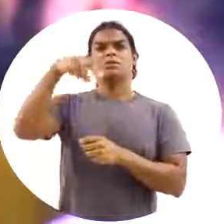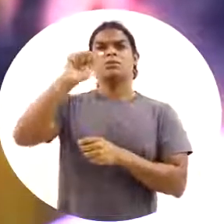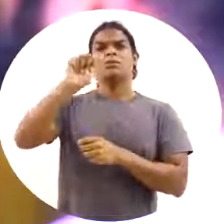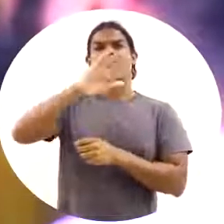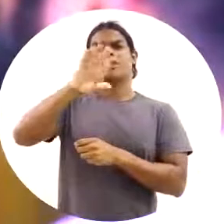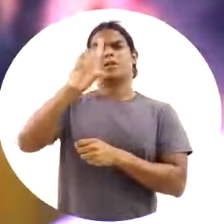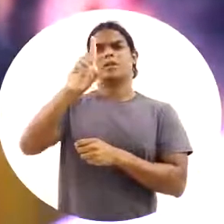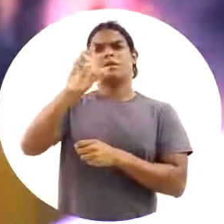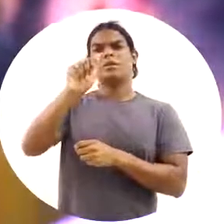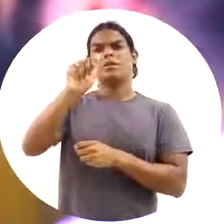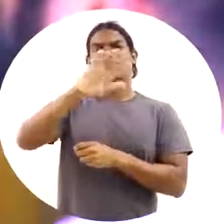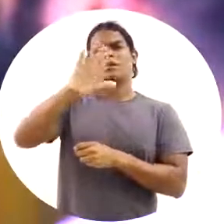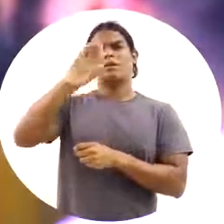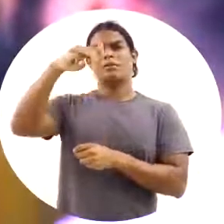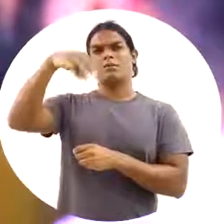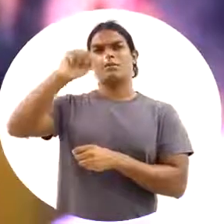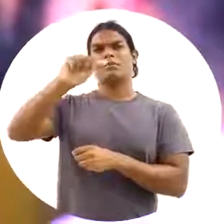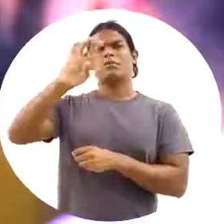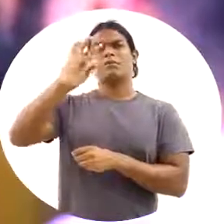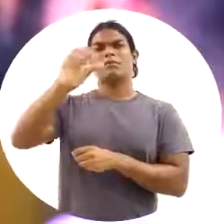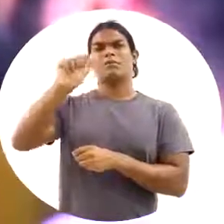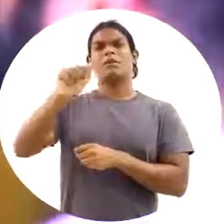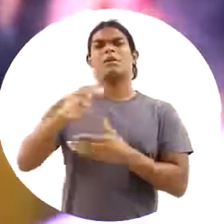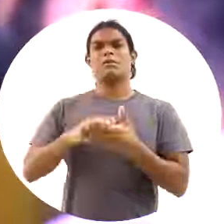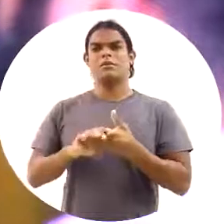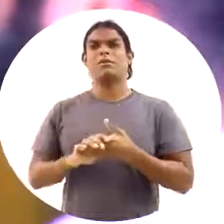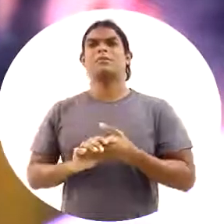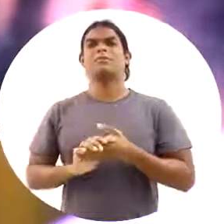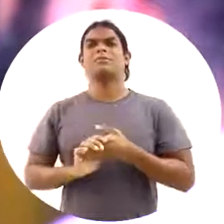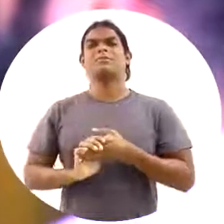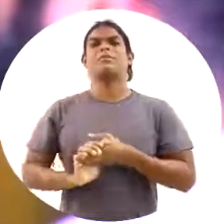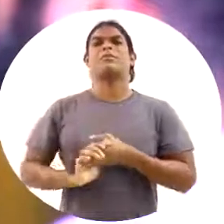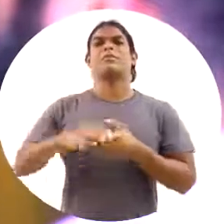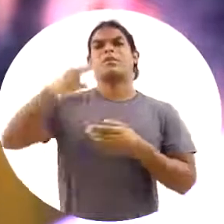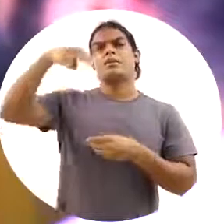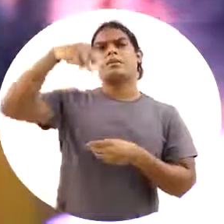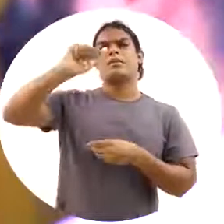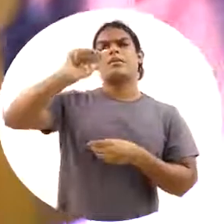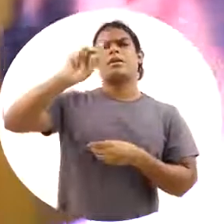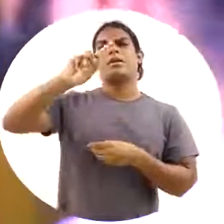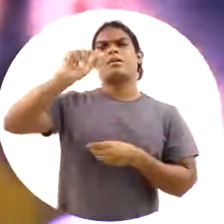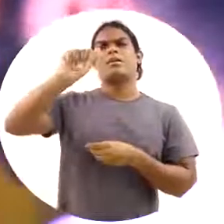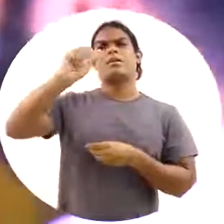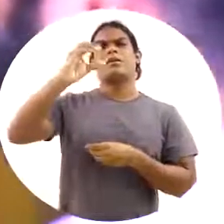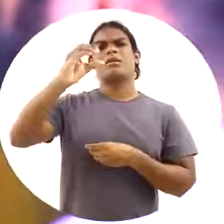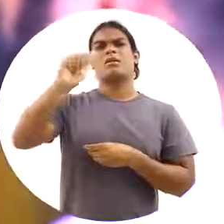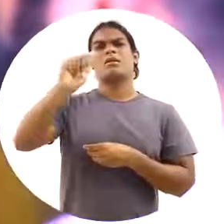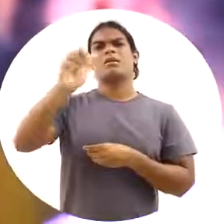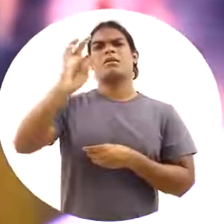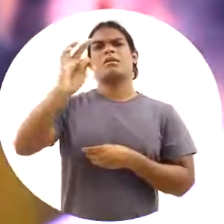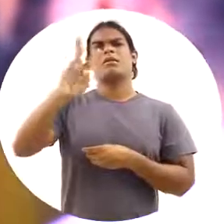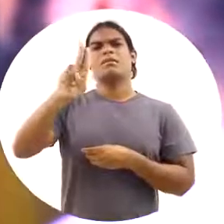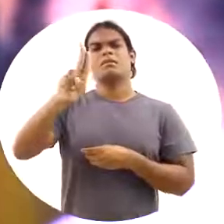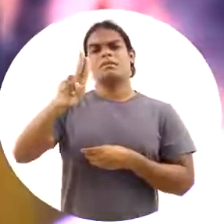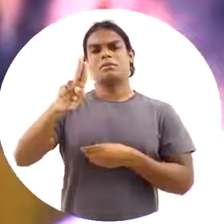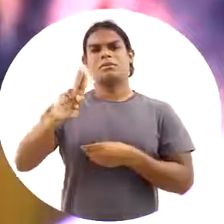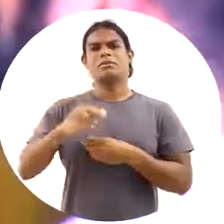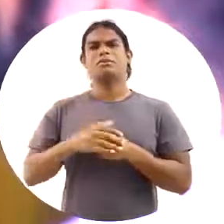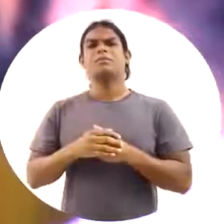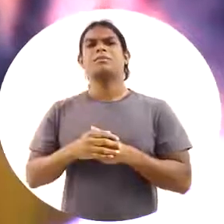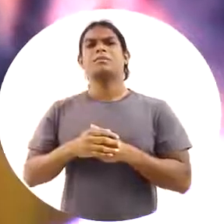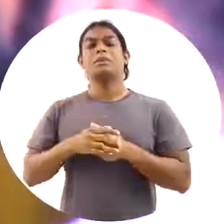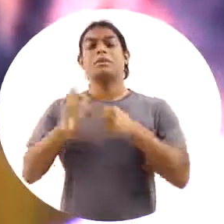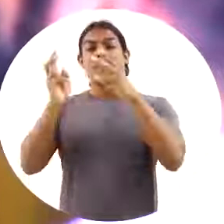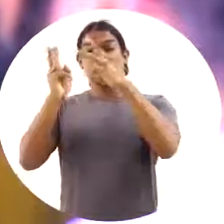esses brincantes, muitos deles trabalham em olarias. Então,